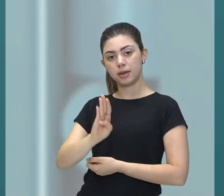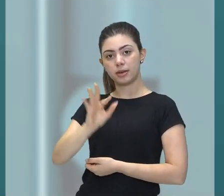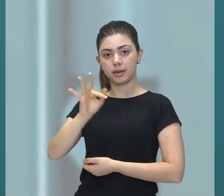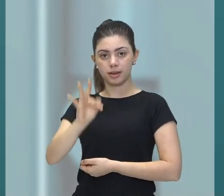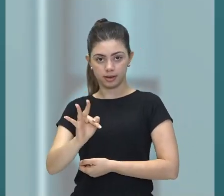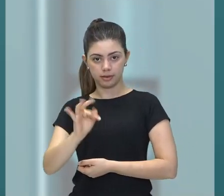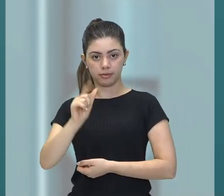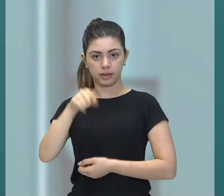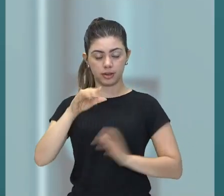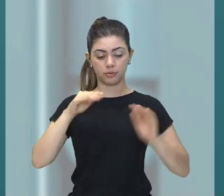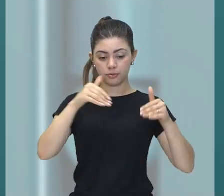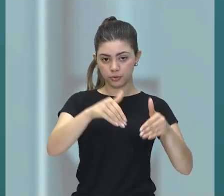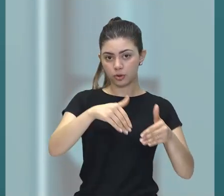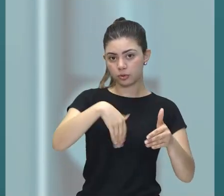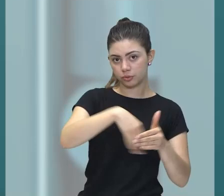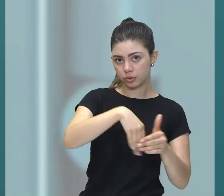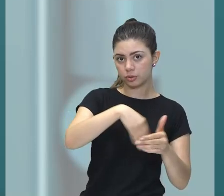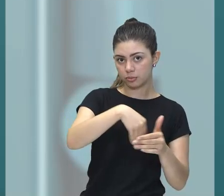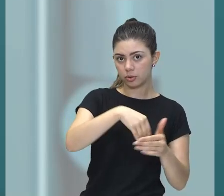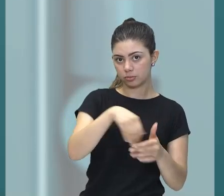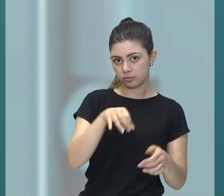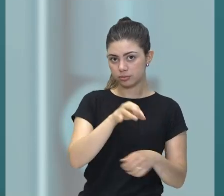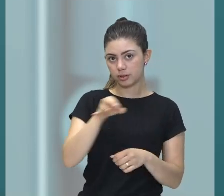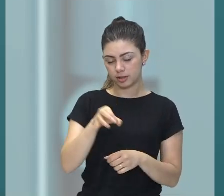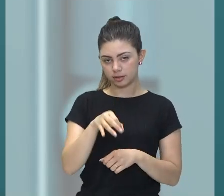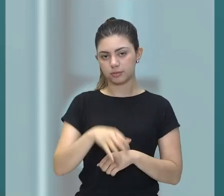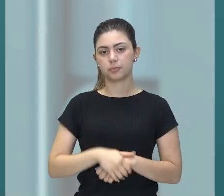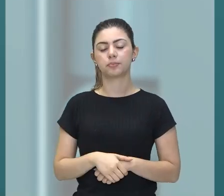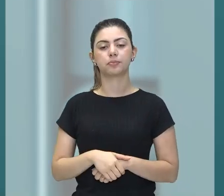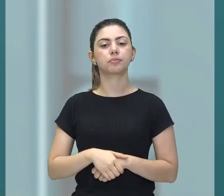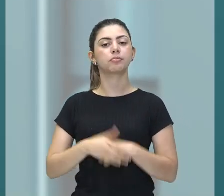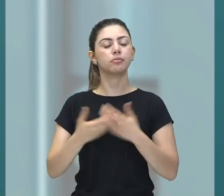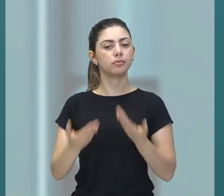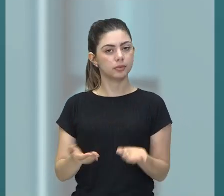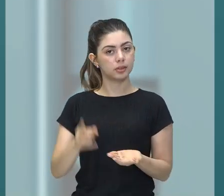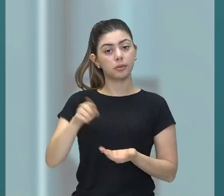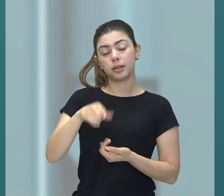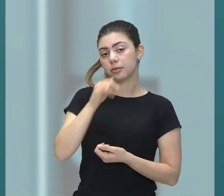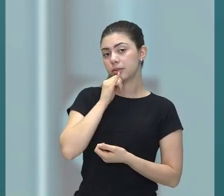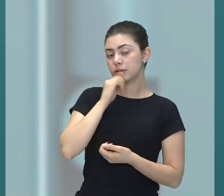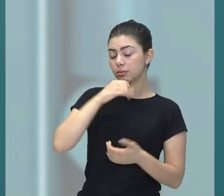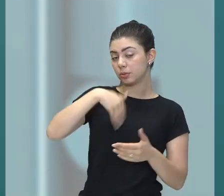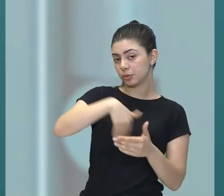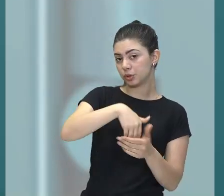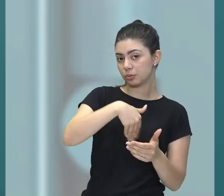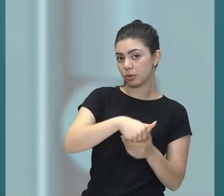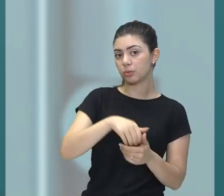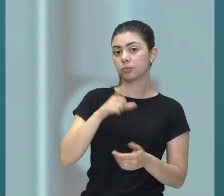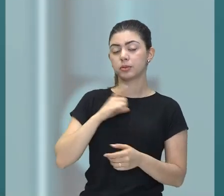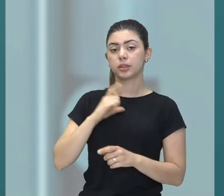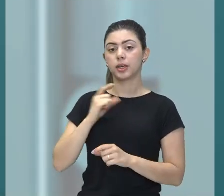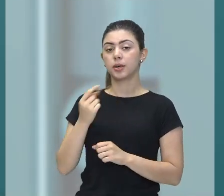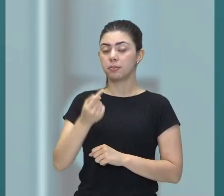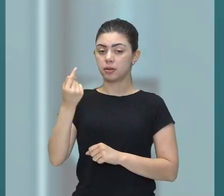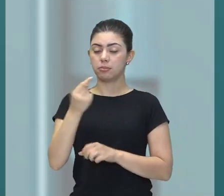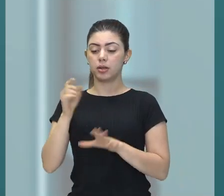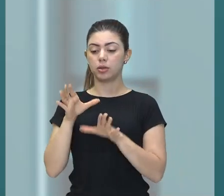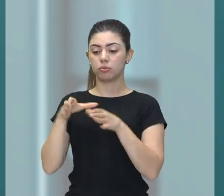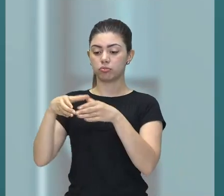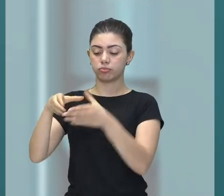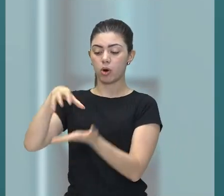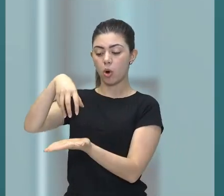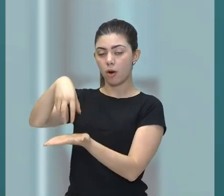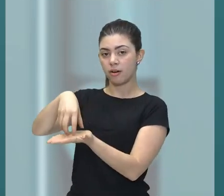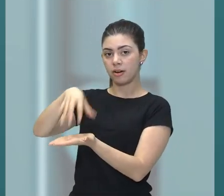Para quem não se ligou ainda, nós estamos aqui dando exemplo do futebol. Então tem a FIFA, né, que